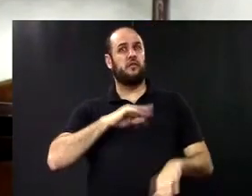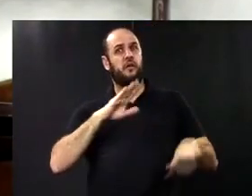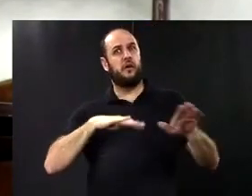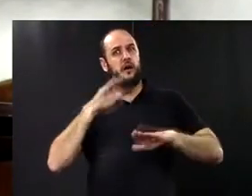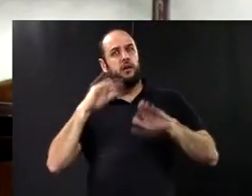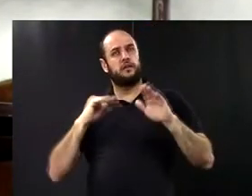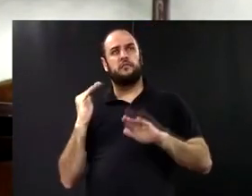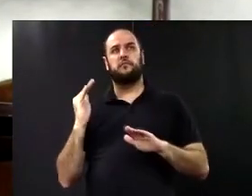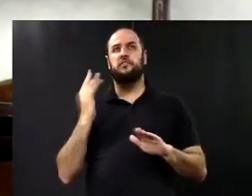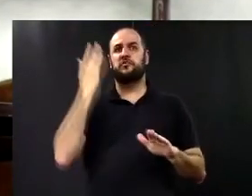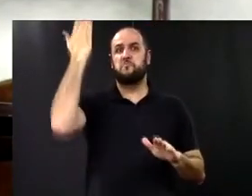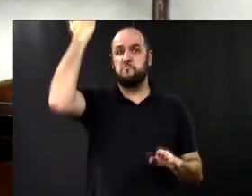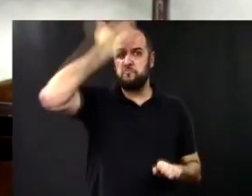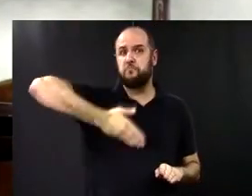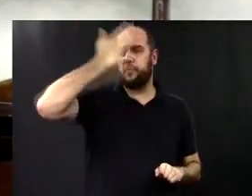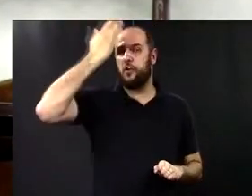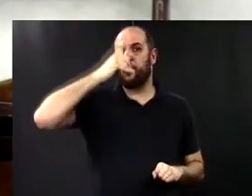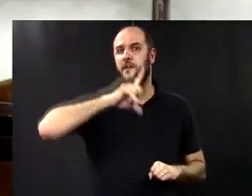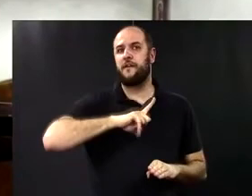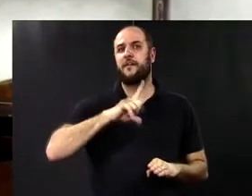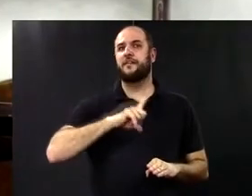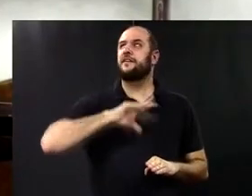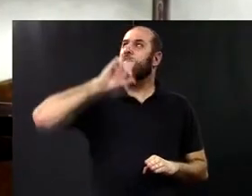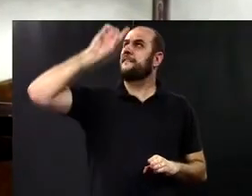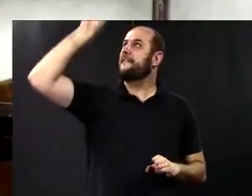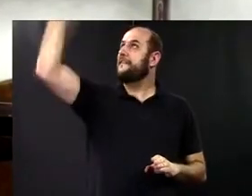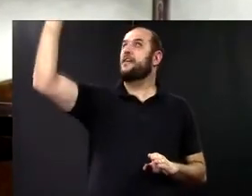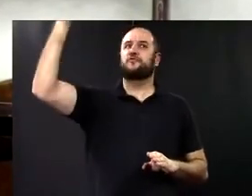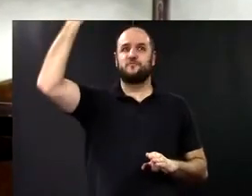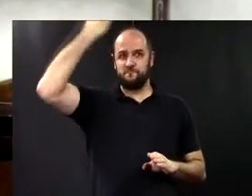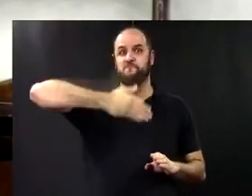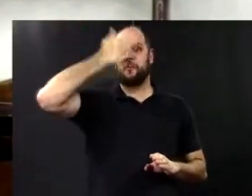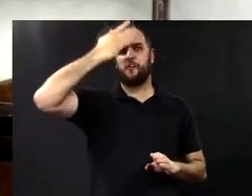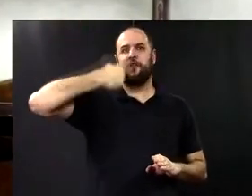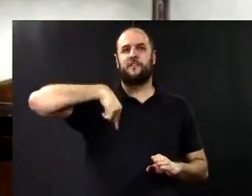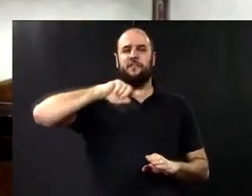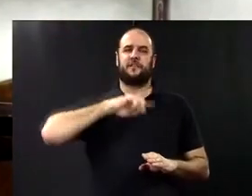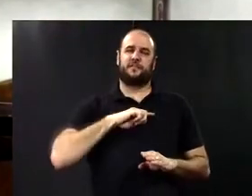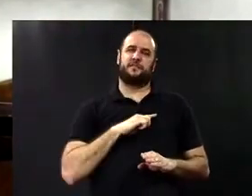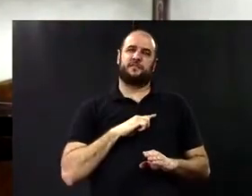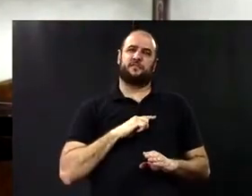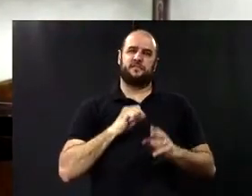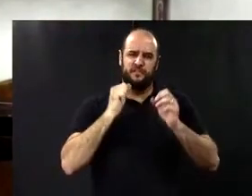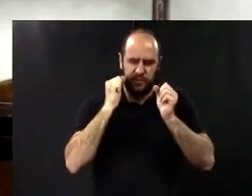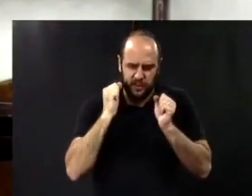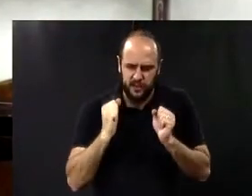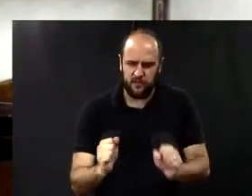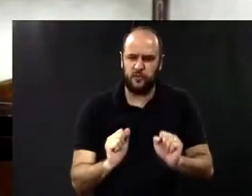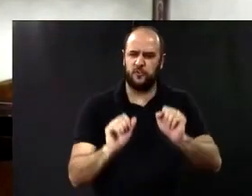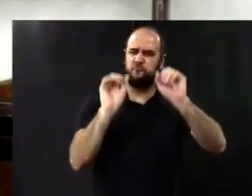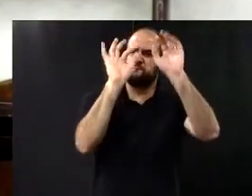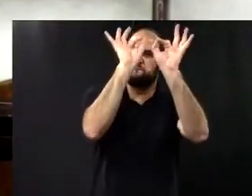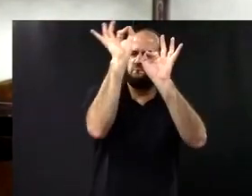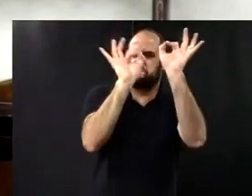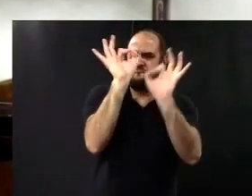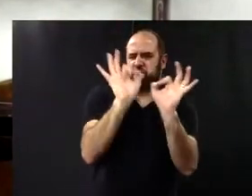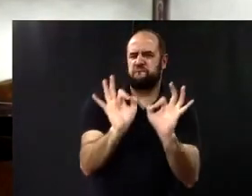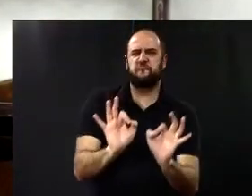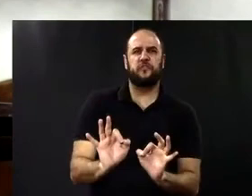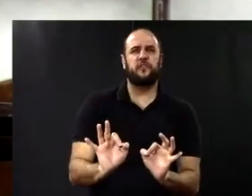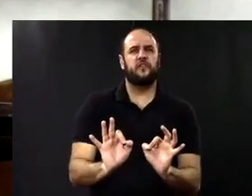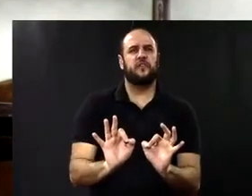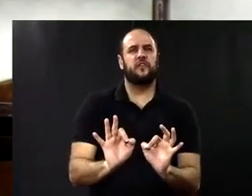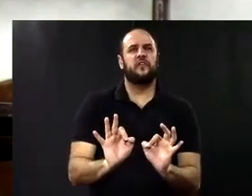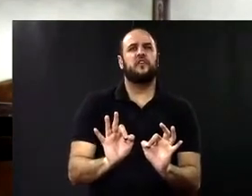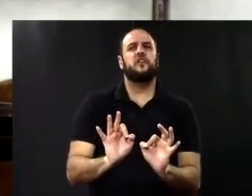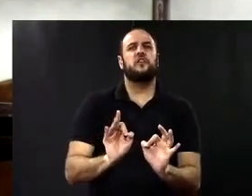vezes, provados pelo próprio Deus para sermos moldados a